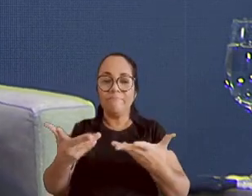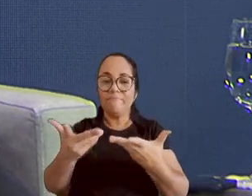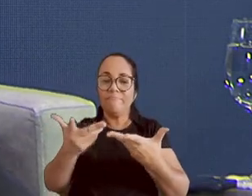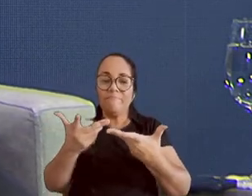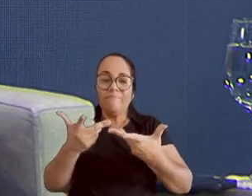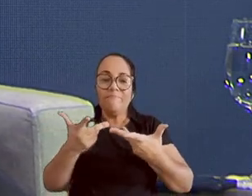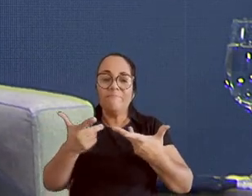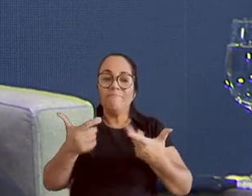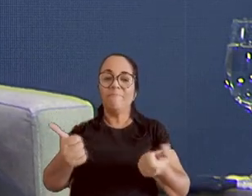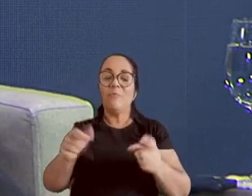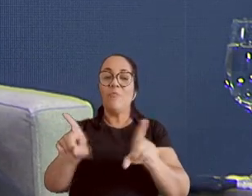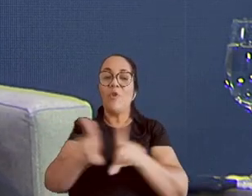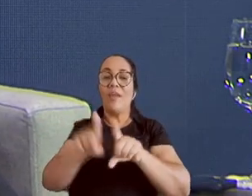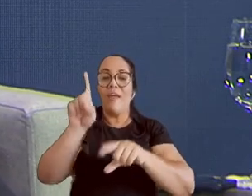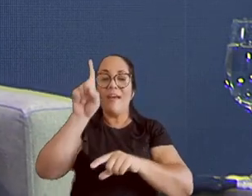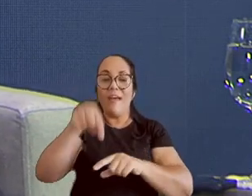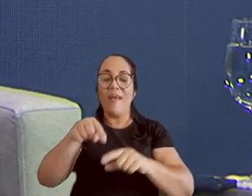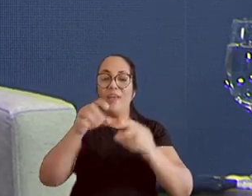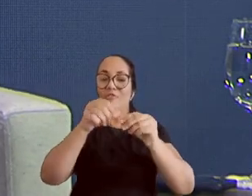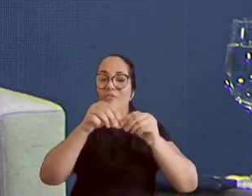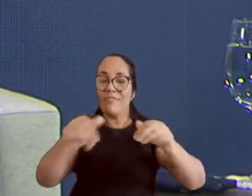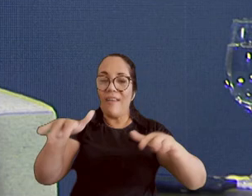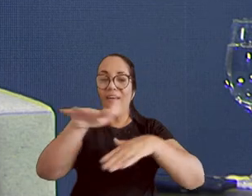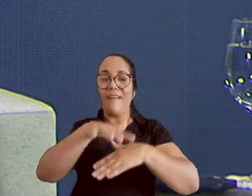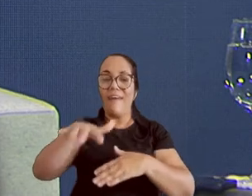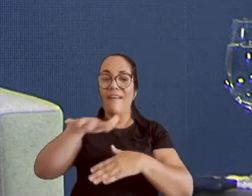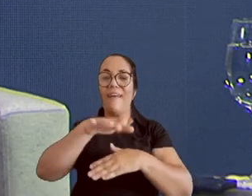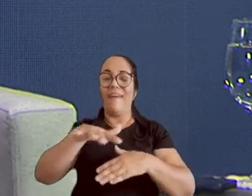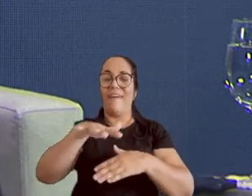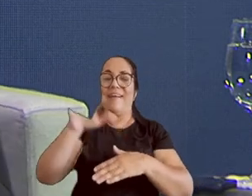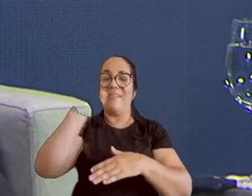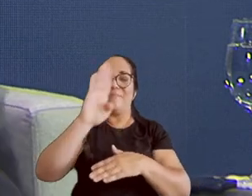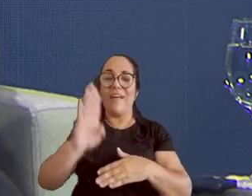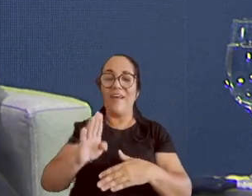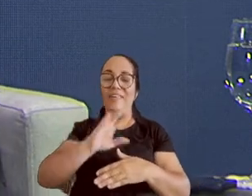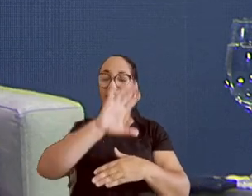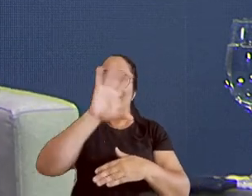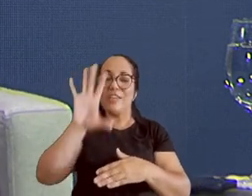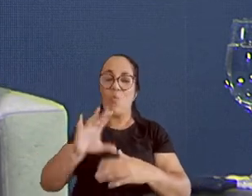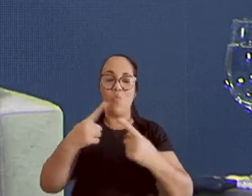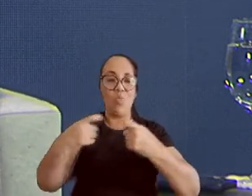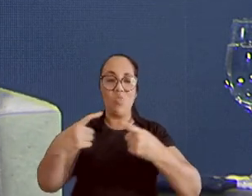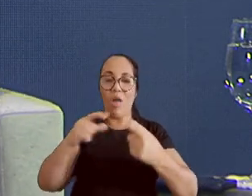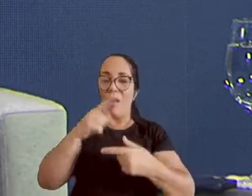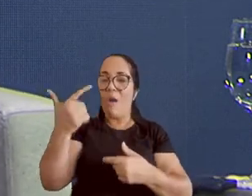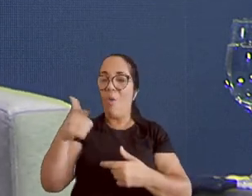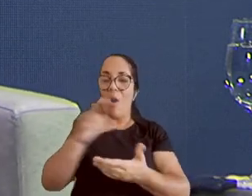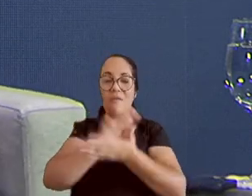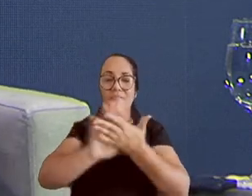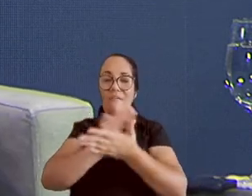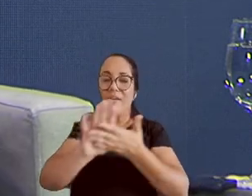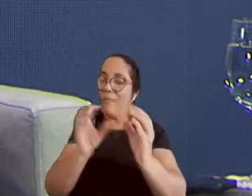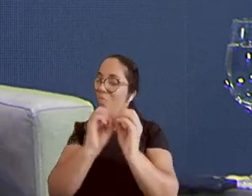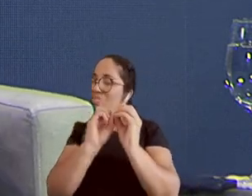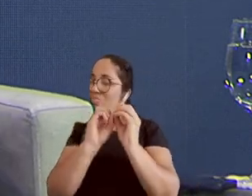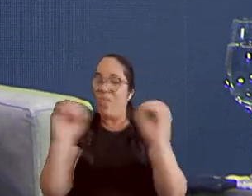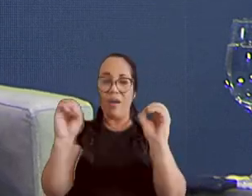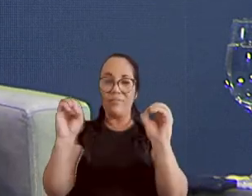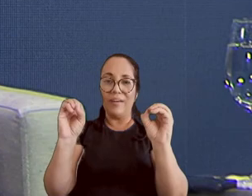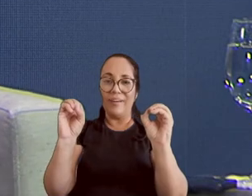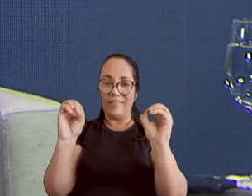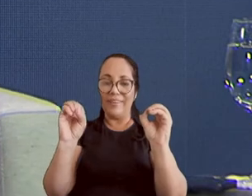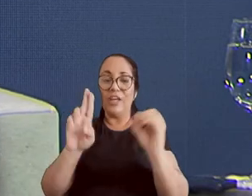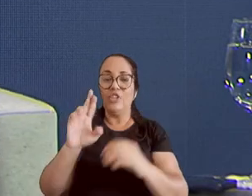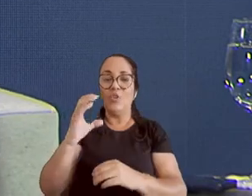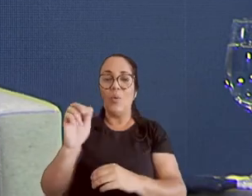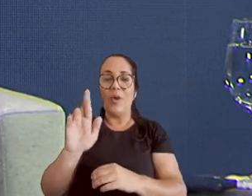geopolítico Brasil é uma ação neutra então não tá envolvido em nenhum dos lados na guerra de Ucrânia e Rússia não